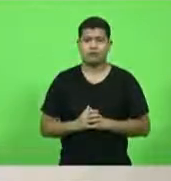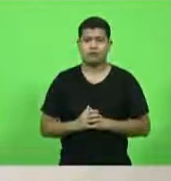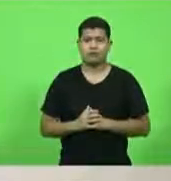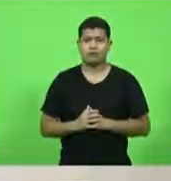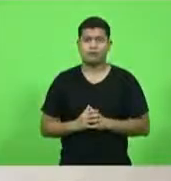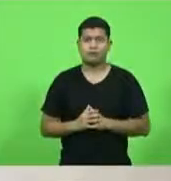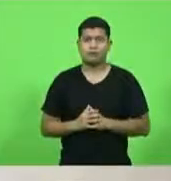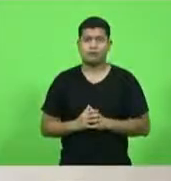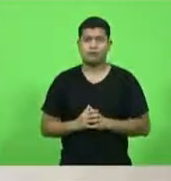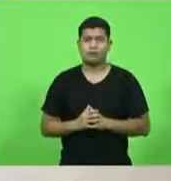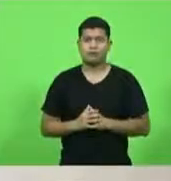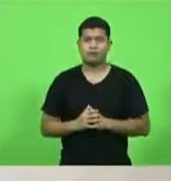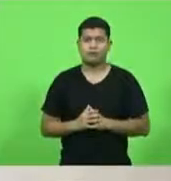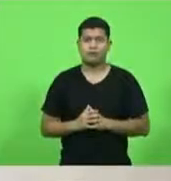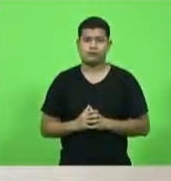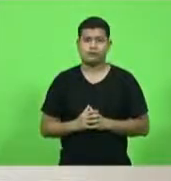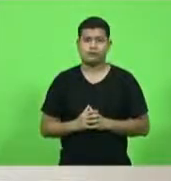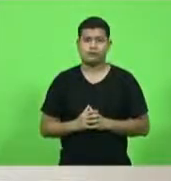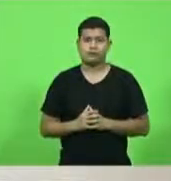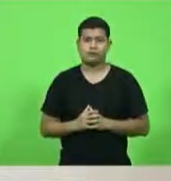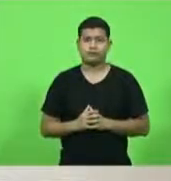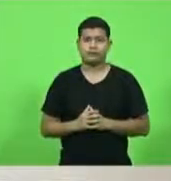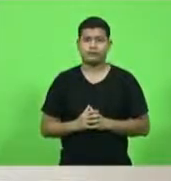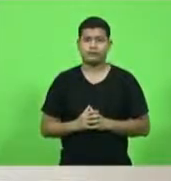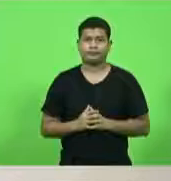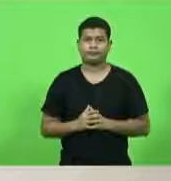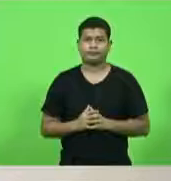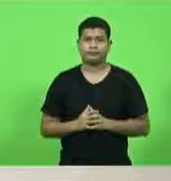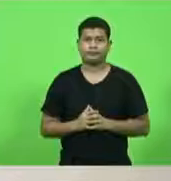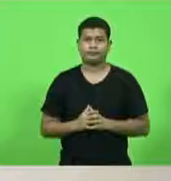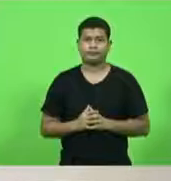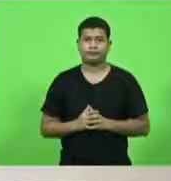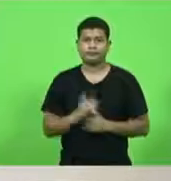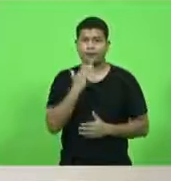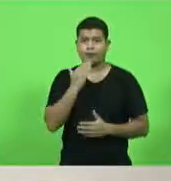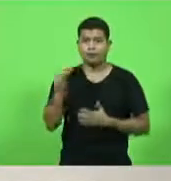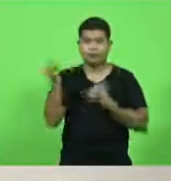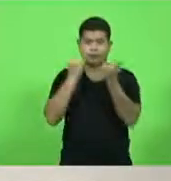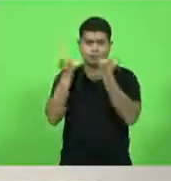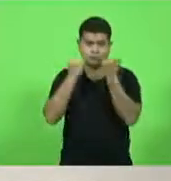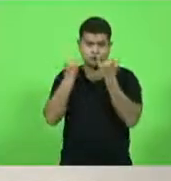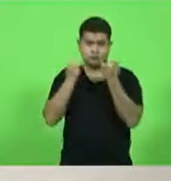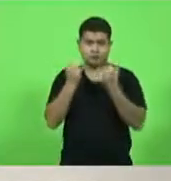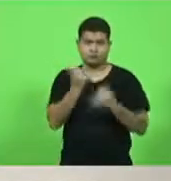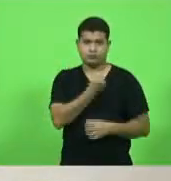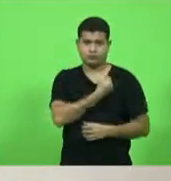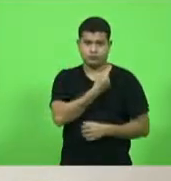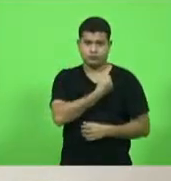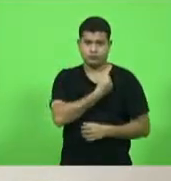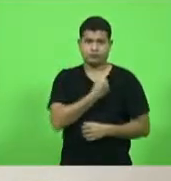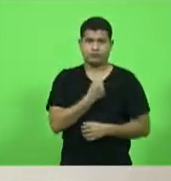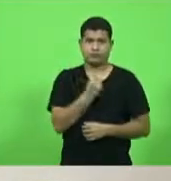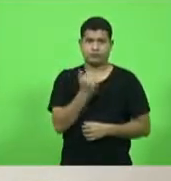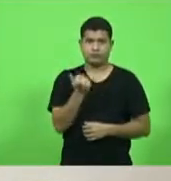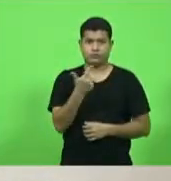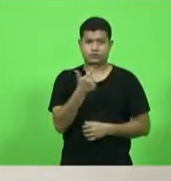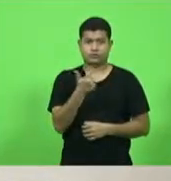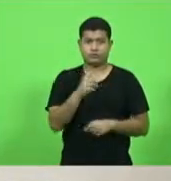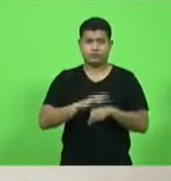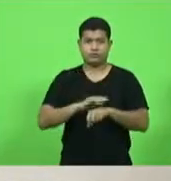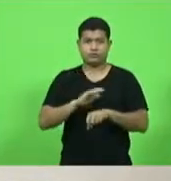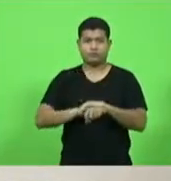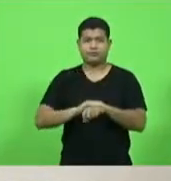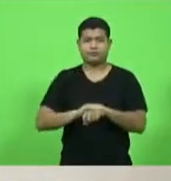Pedidos de informação. Pedido de informação número 12. Autor,